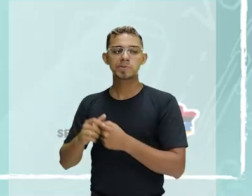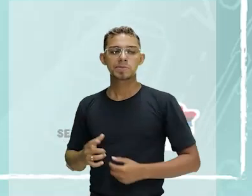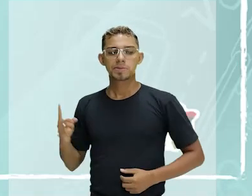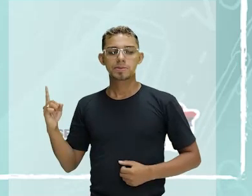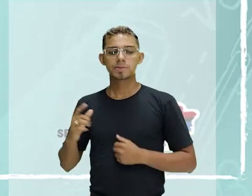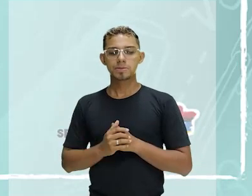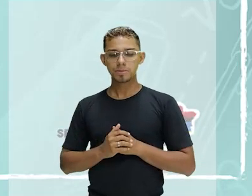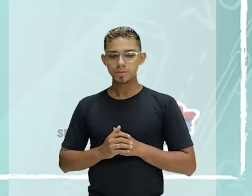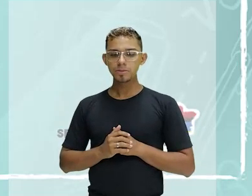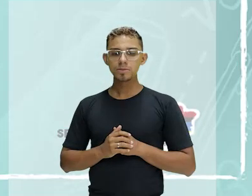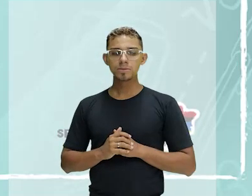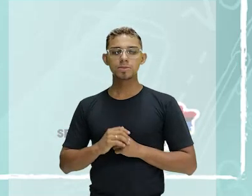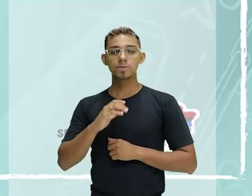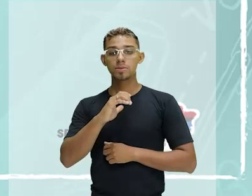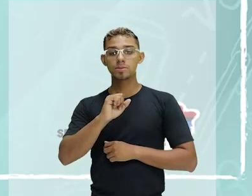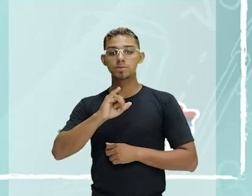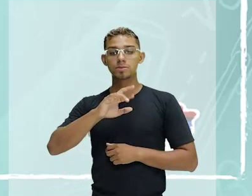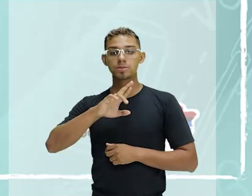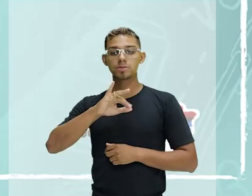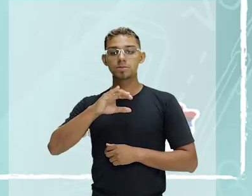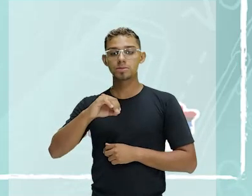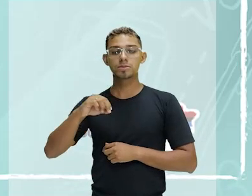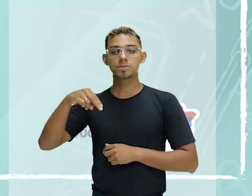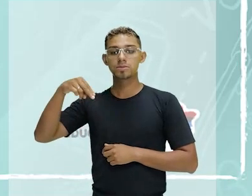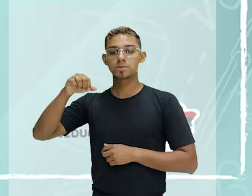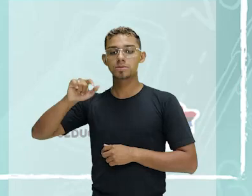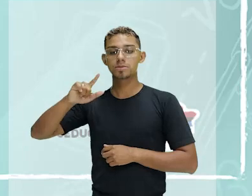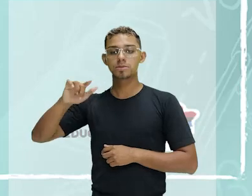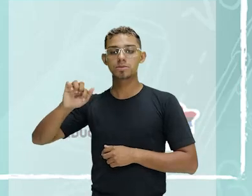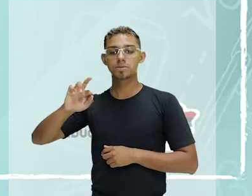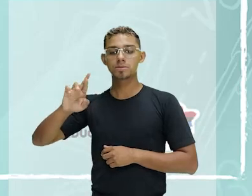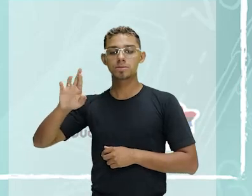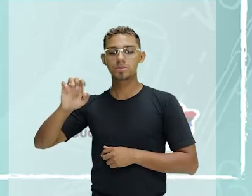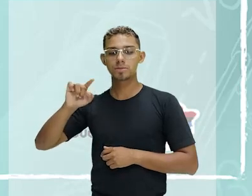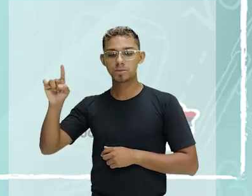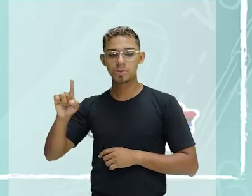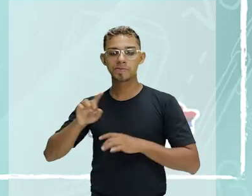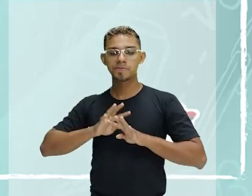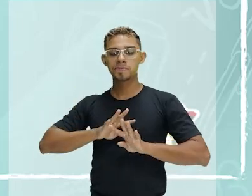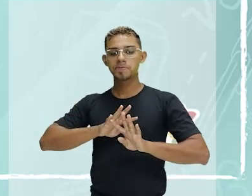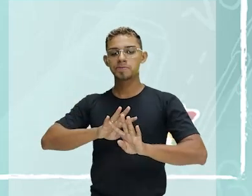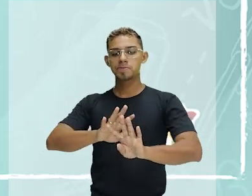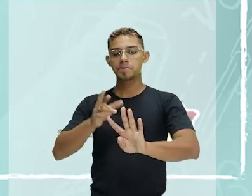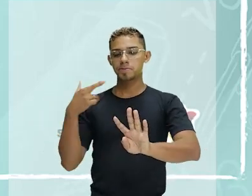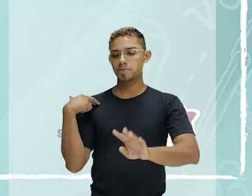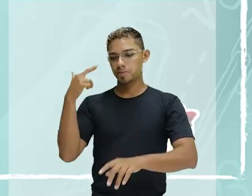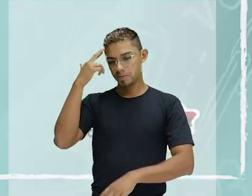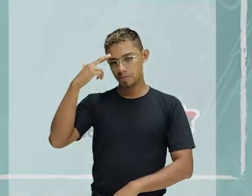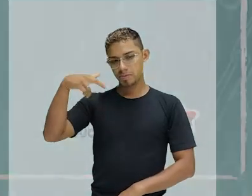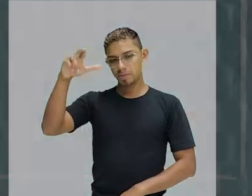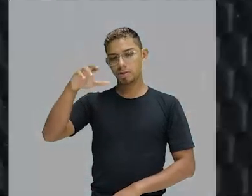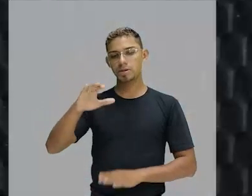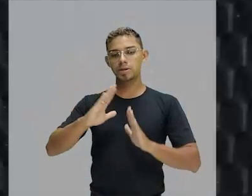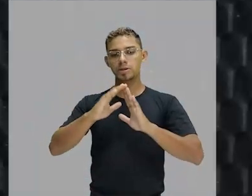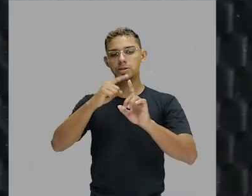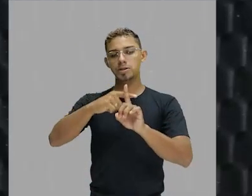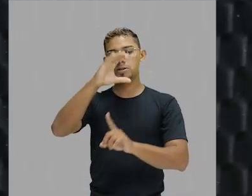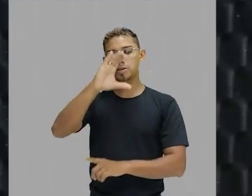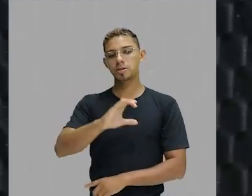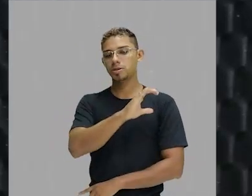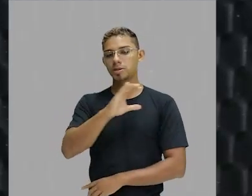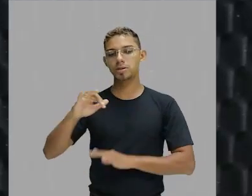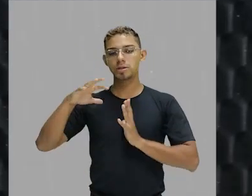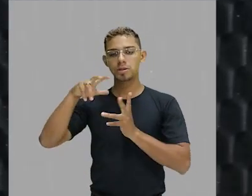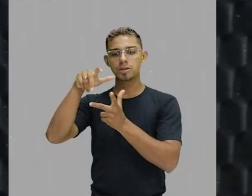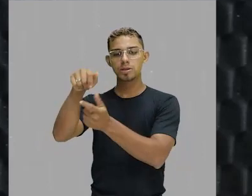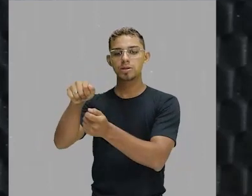Círio de Nazaré, a maior, presta atenção no que eu disse, a maior procissão religiosa católica do mundo. Não